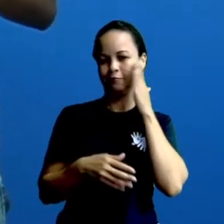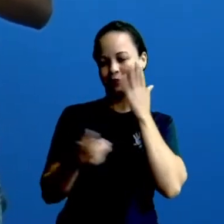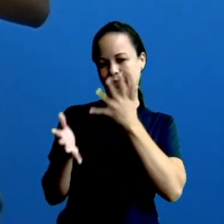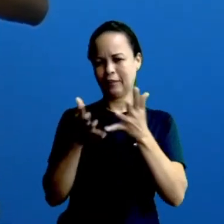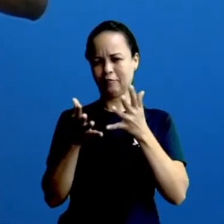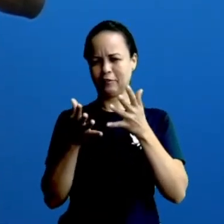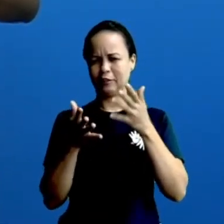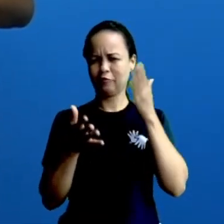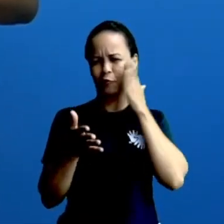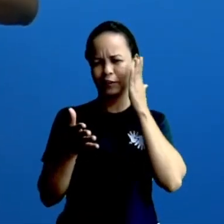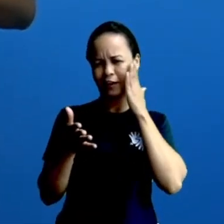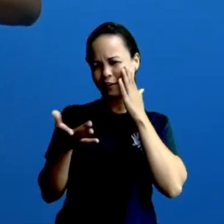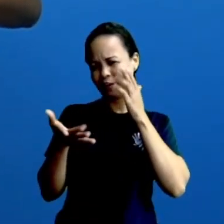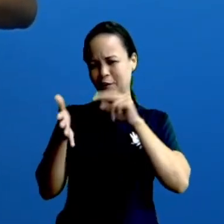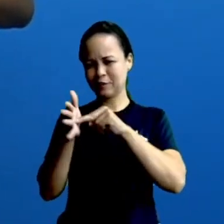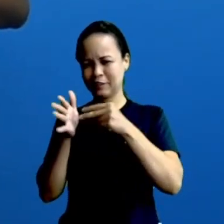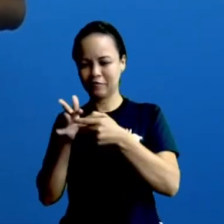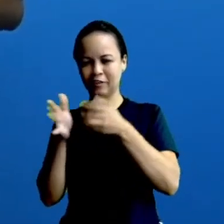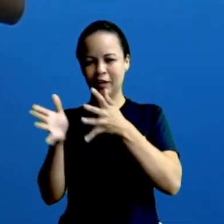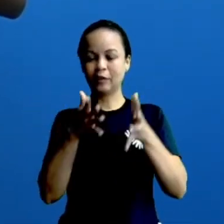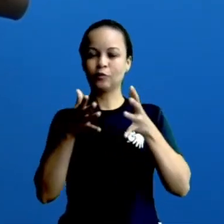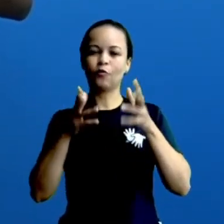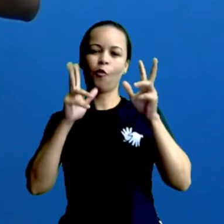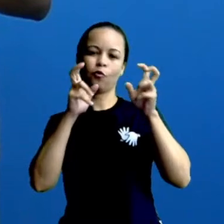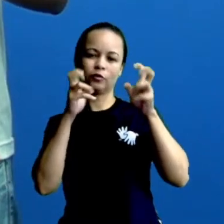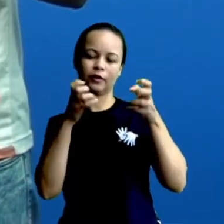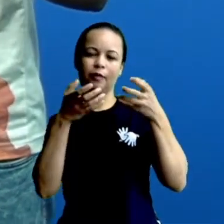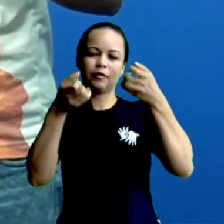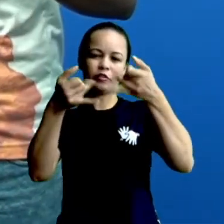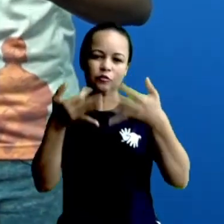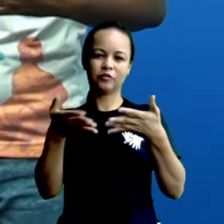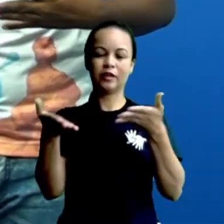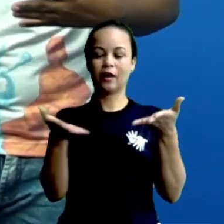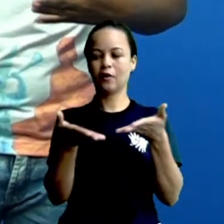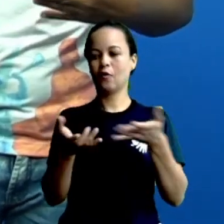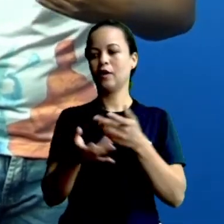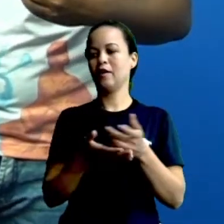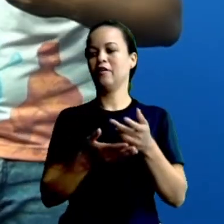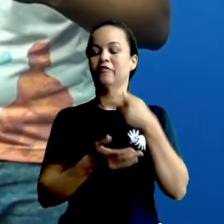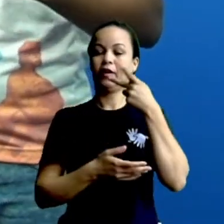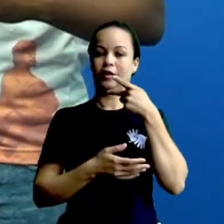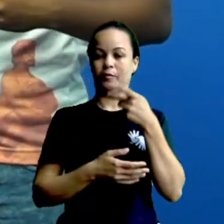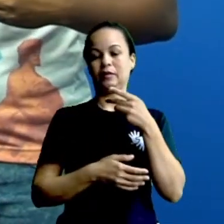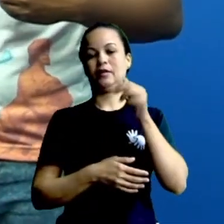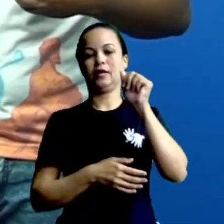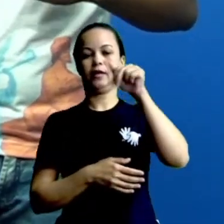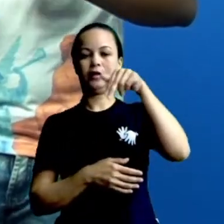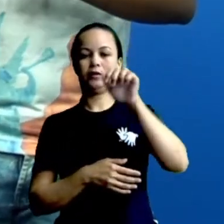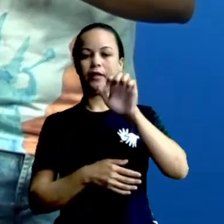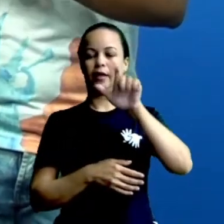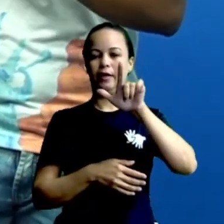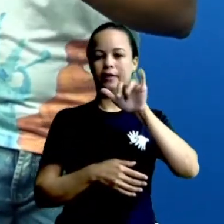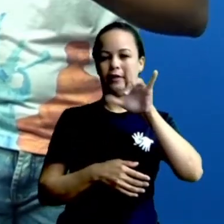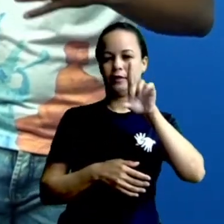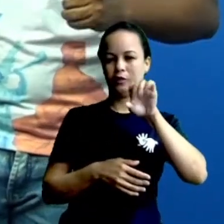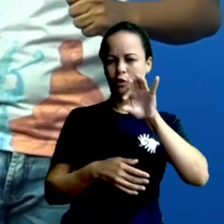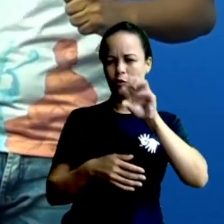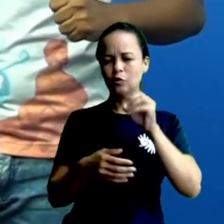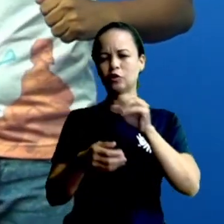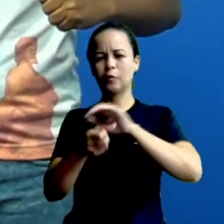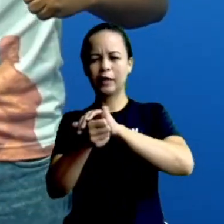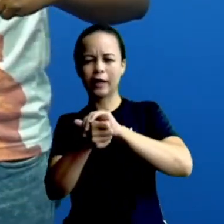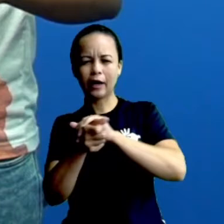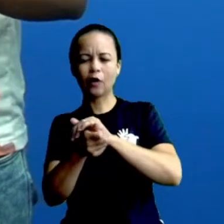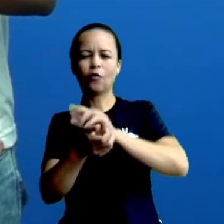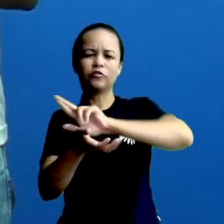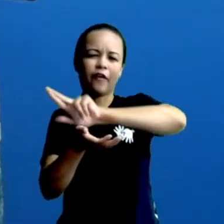o trocadilho com o assunto que vamos falar agora. Falaremos sobre anelídeos e moluscos, sobre caramujos, sobre caracóis,